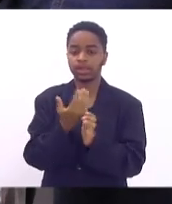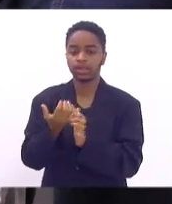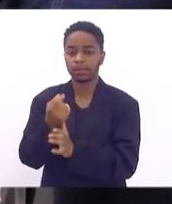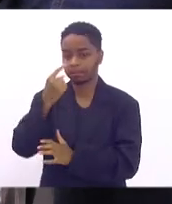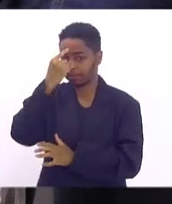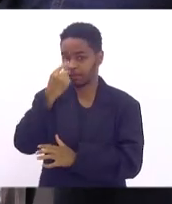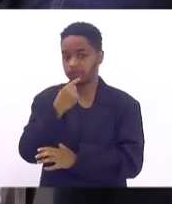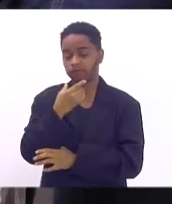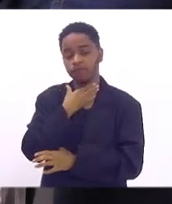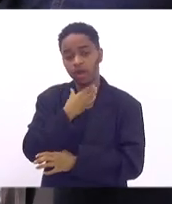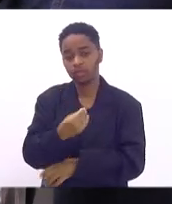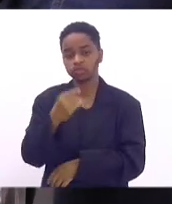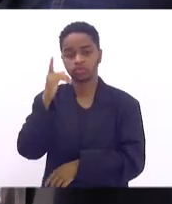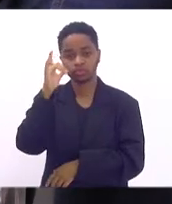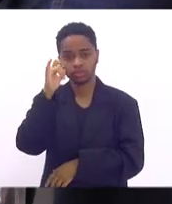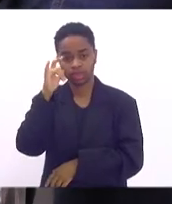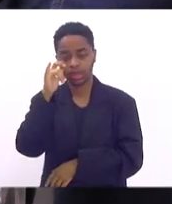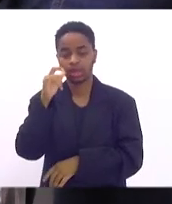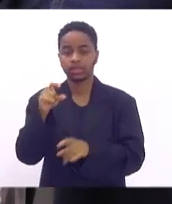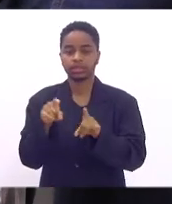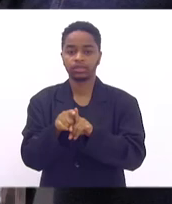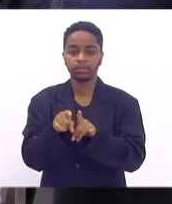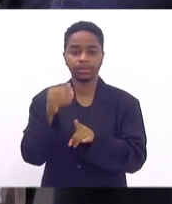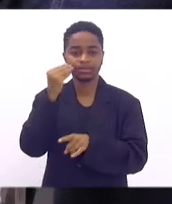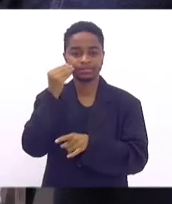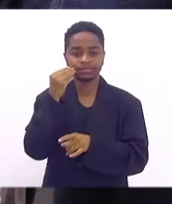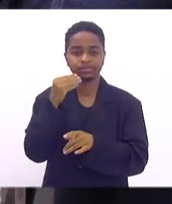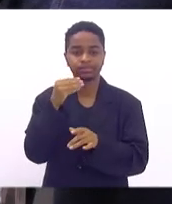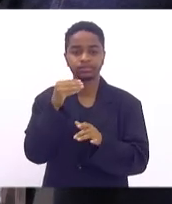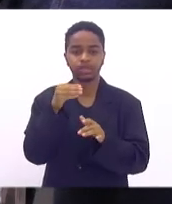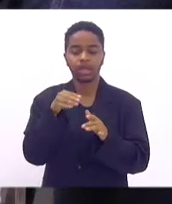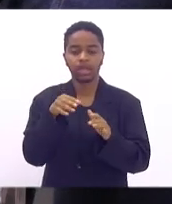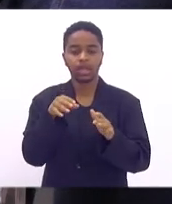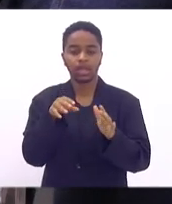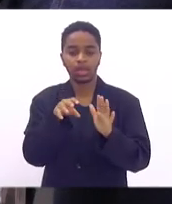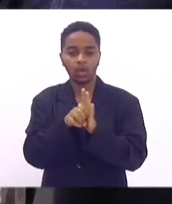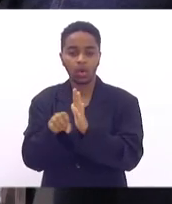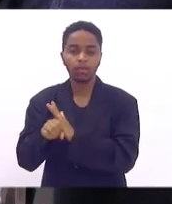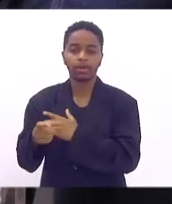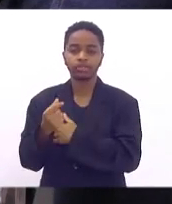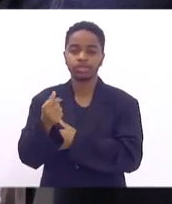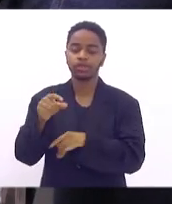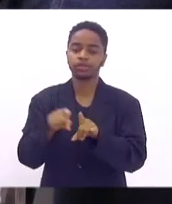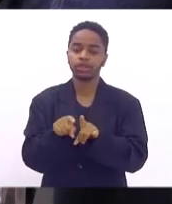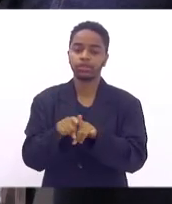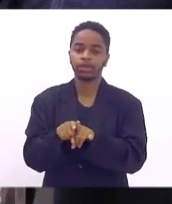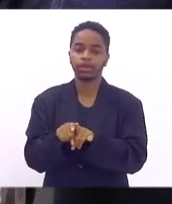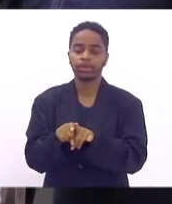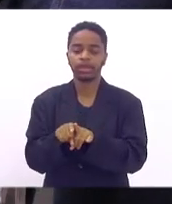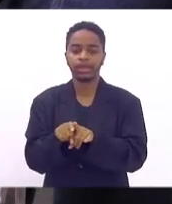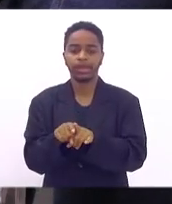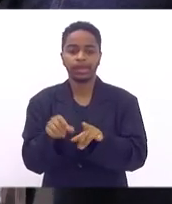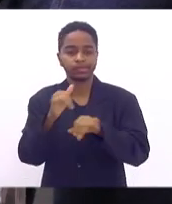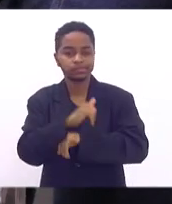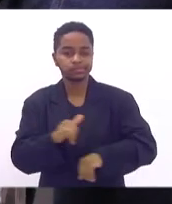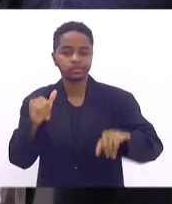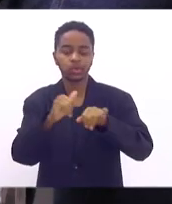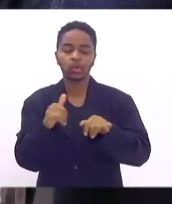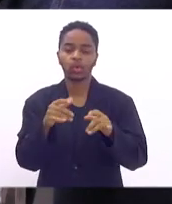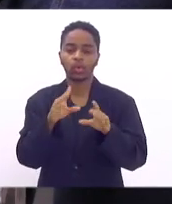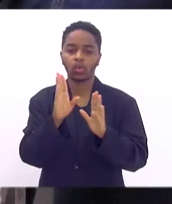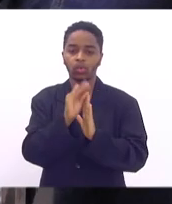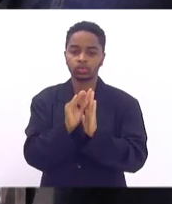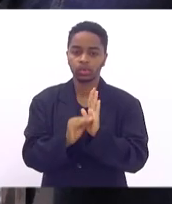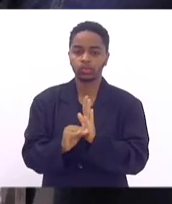falsos no Instagram para estelionato, para falsa divulgação de conteúdo pornográfico. Então, muitas meninas, muitas jovens e adolescentes,